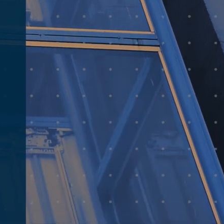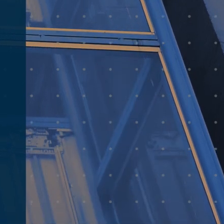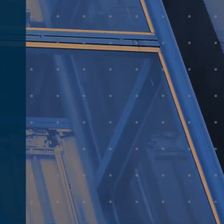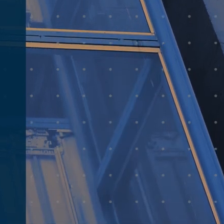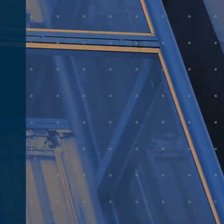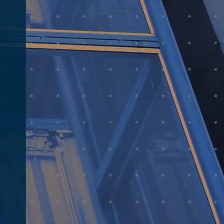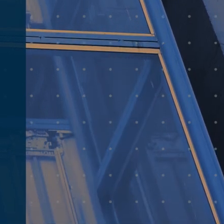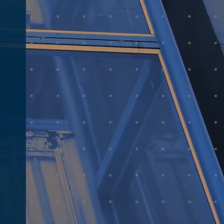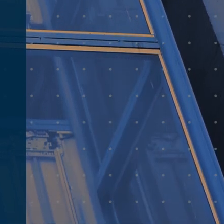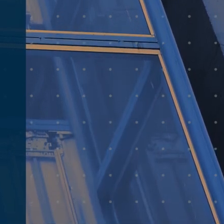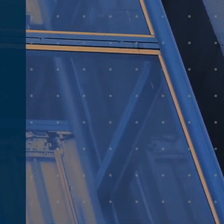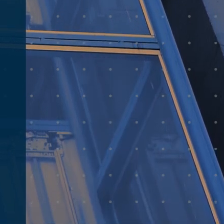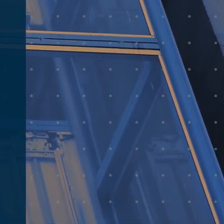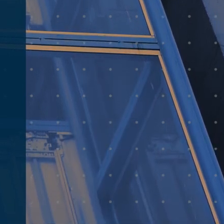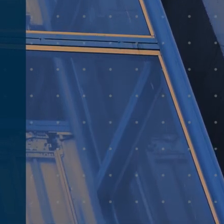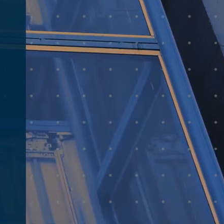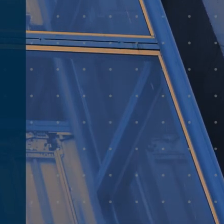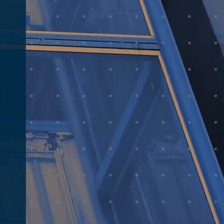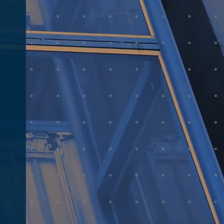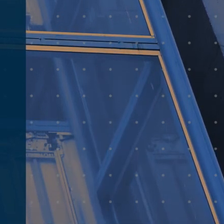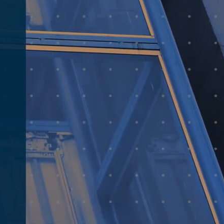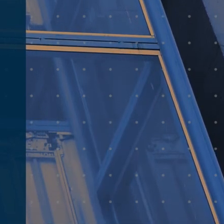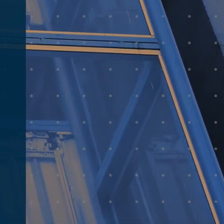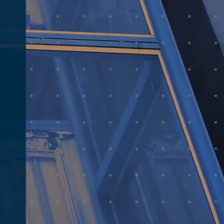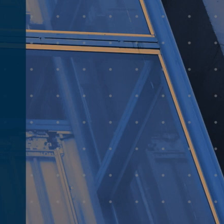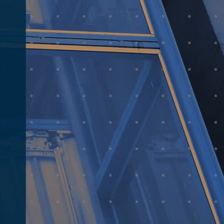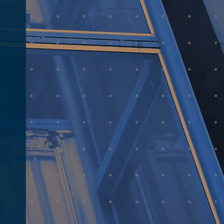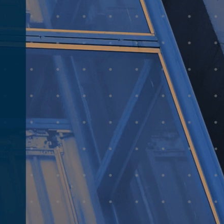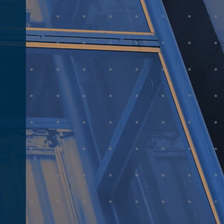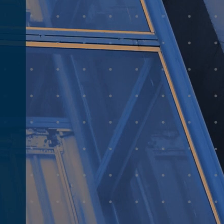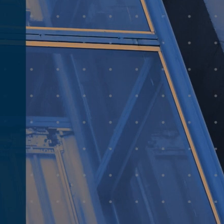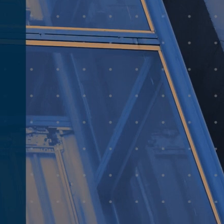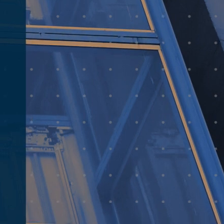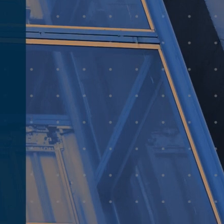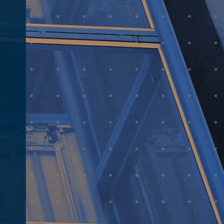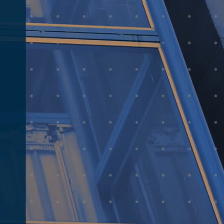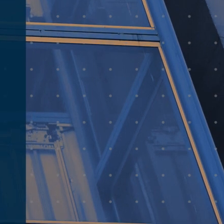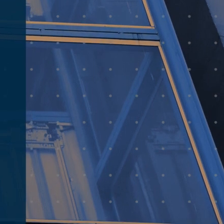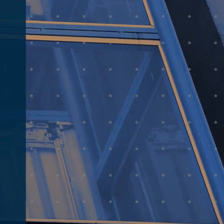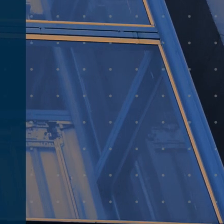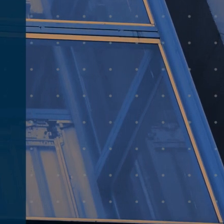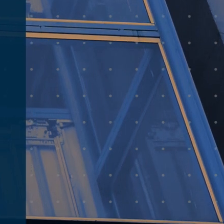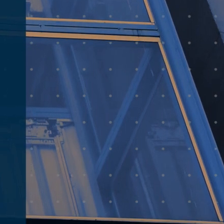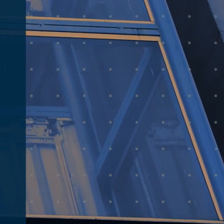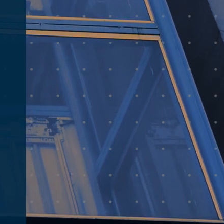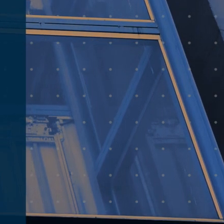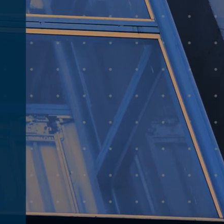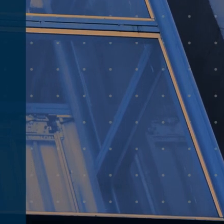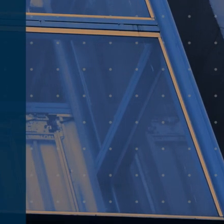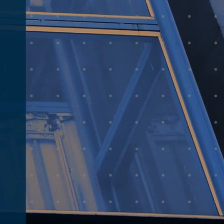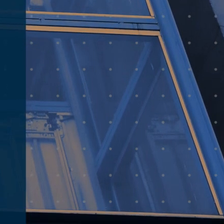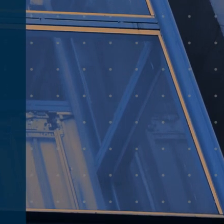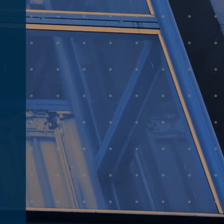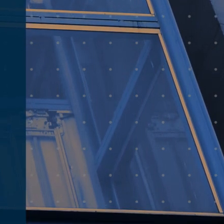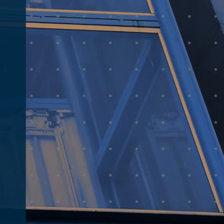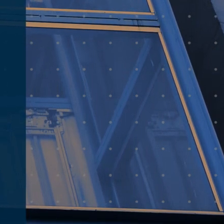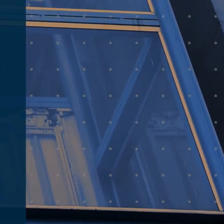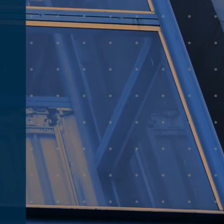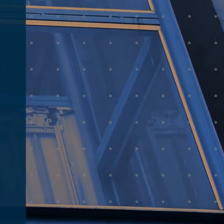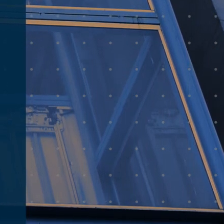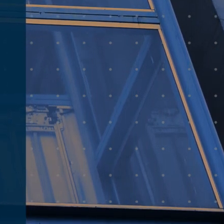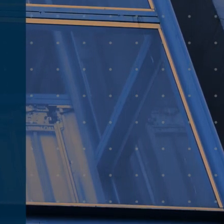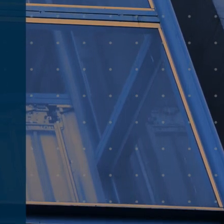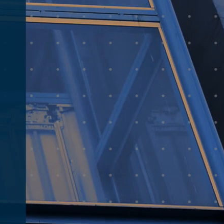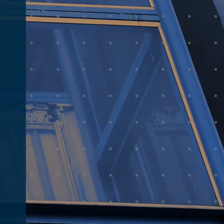barista, auxiliar administrativo, auxiliar de cozinha, auxiliar de limpeza, auxiliar de manutenção predial, auxiliar